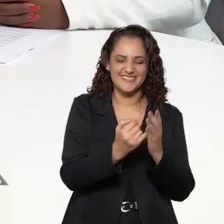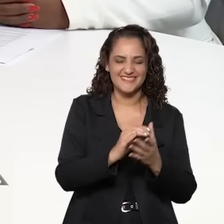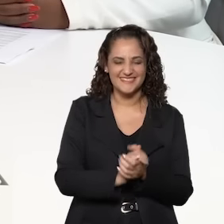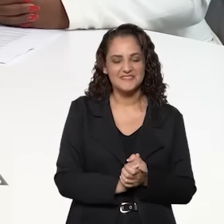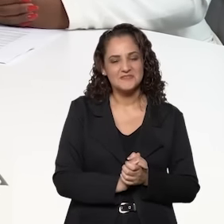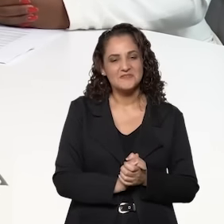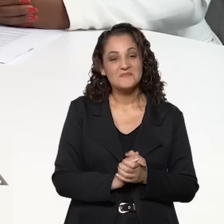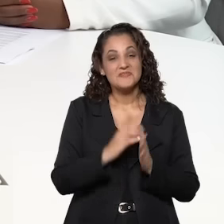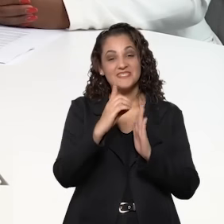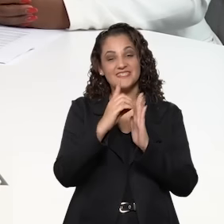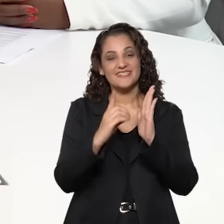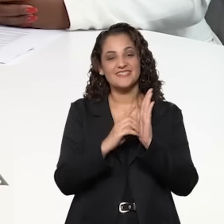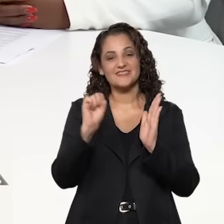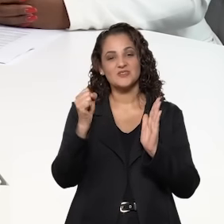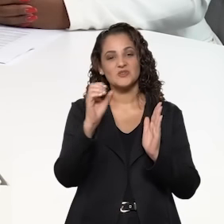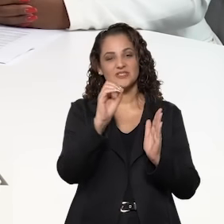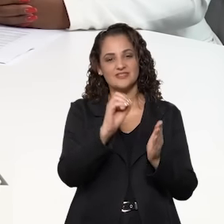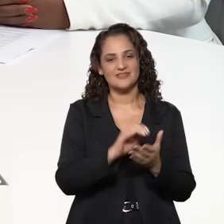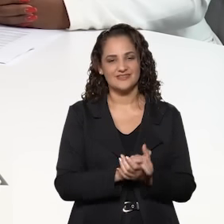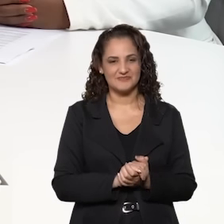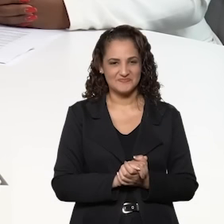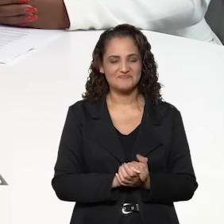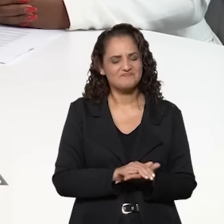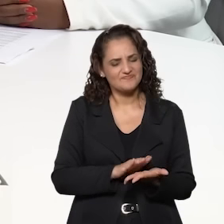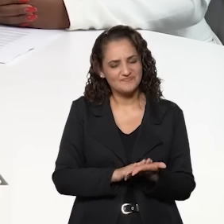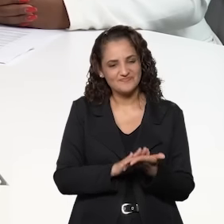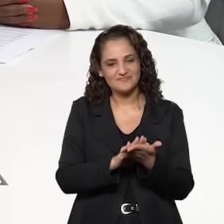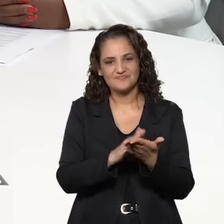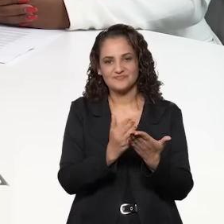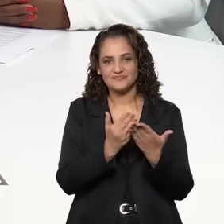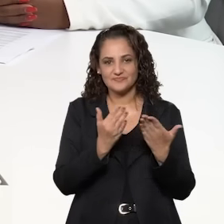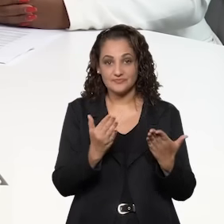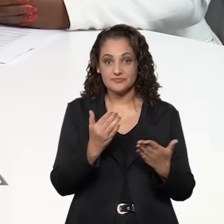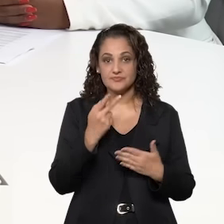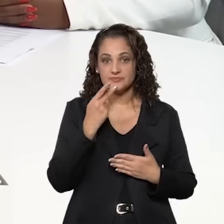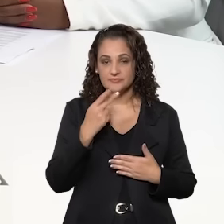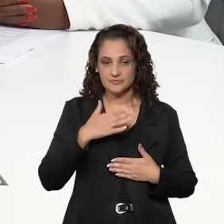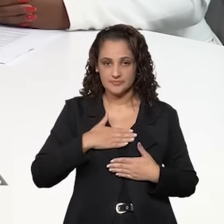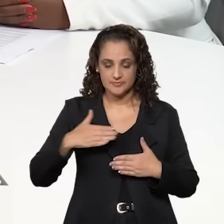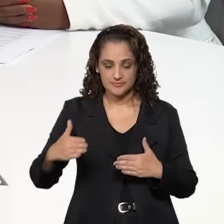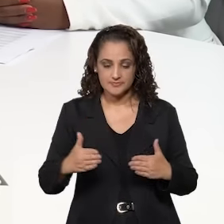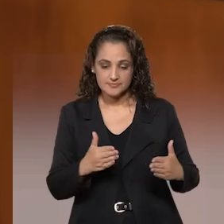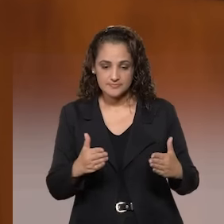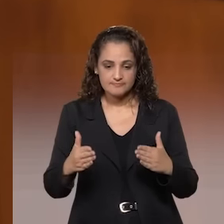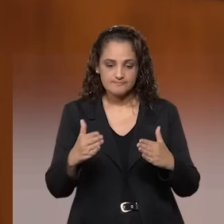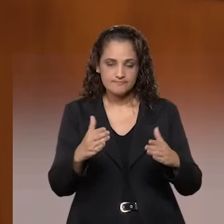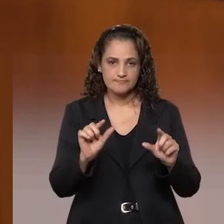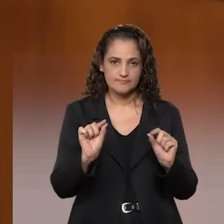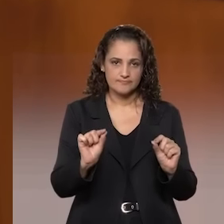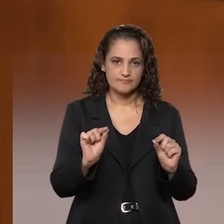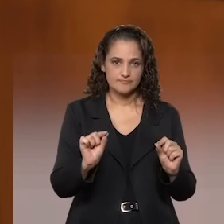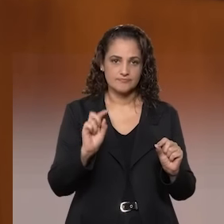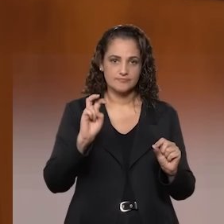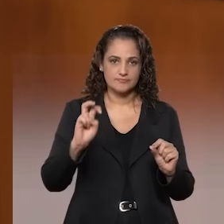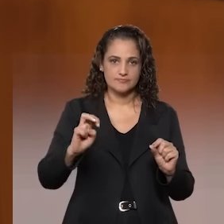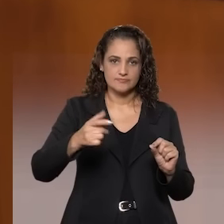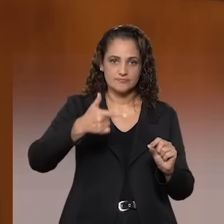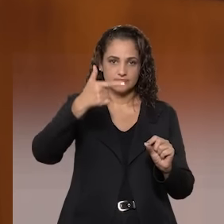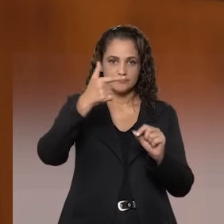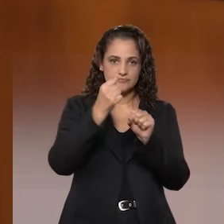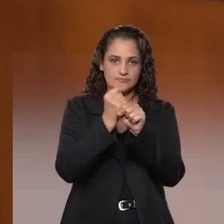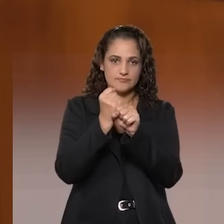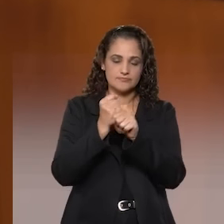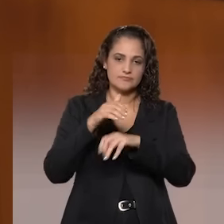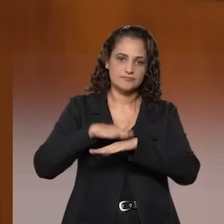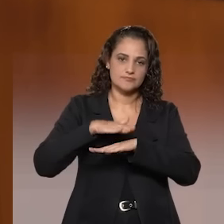trajetória são 52 anos de atuação na área de gestão de pessoas e Recursos Humanos então Eh vocês